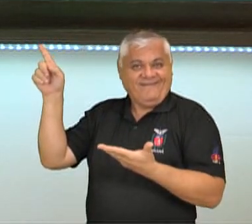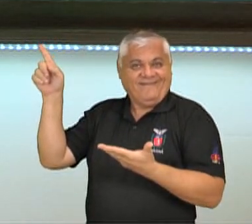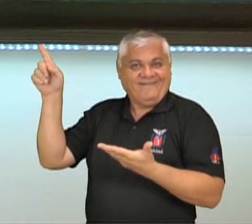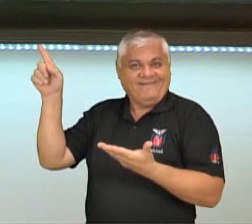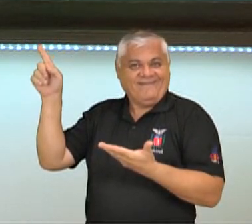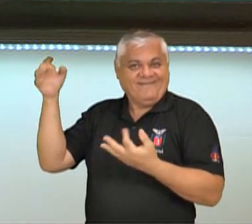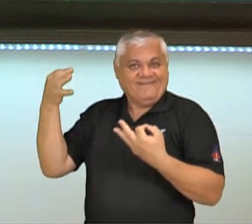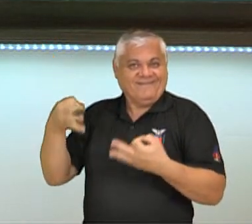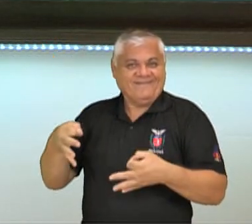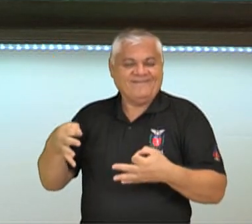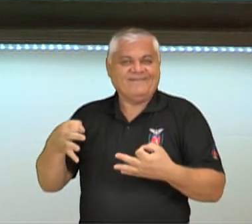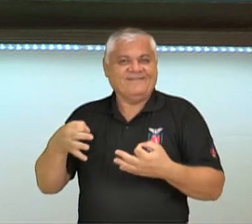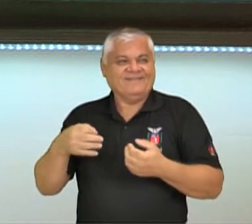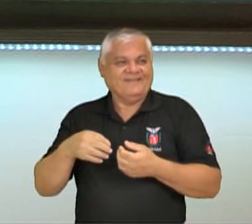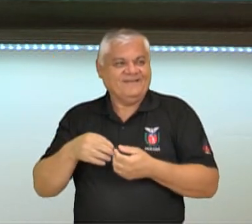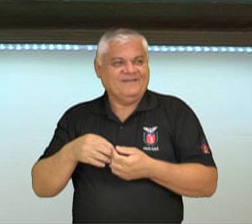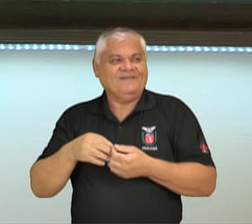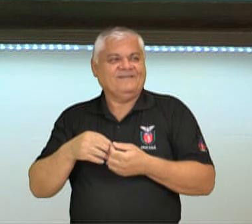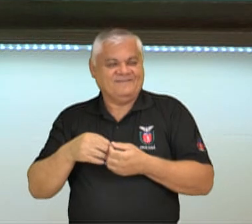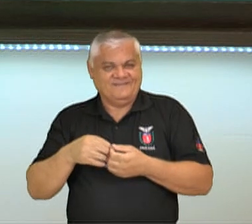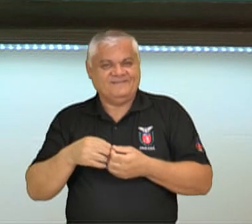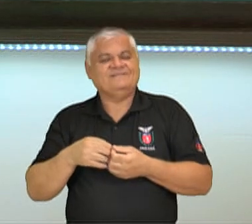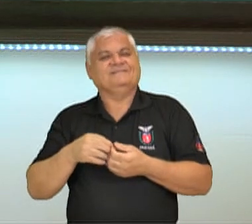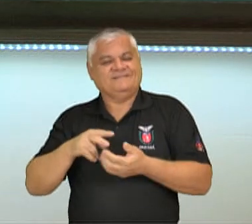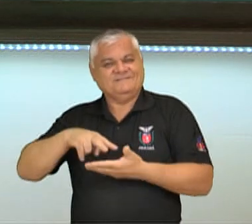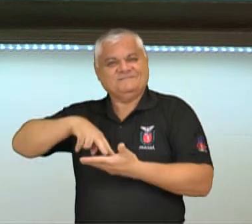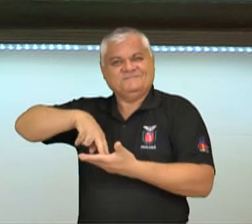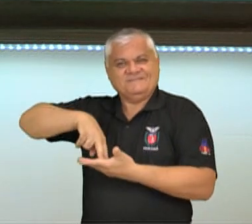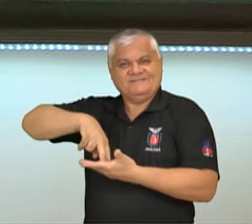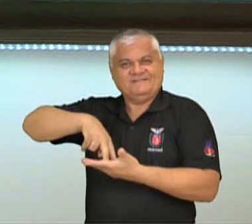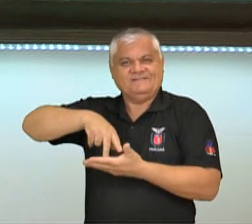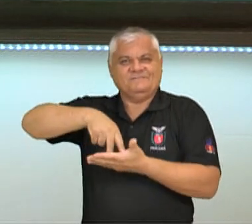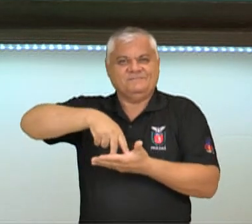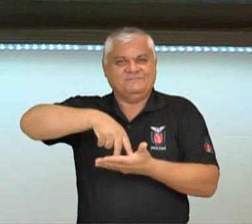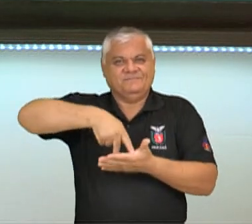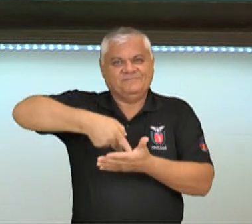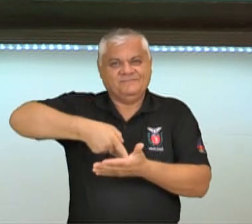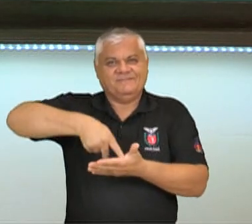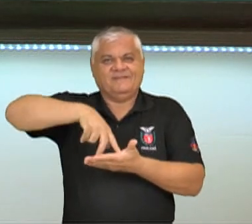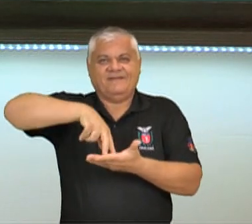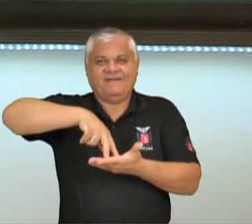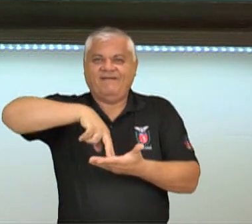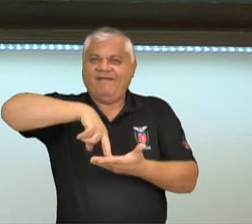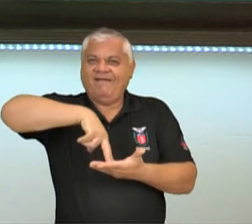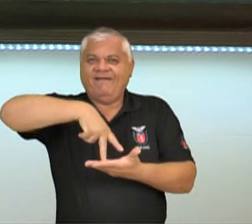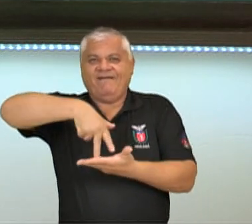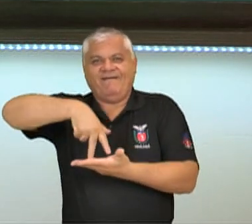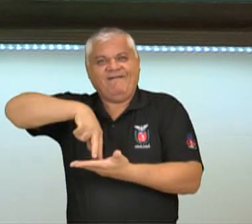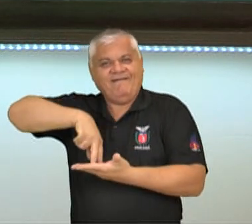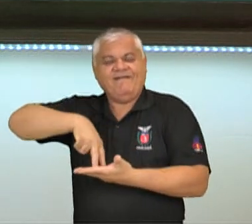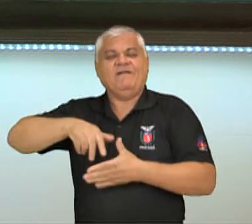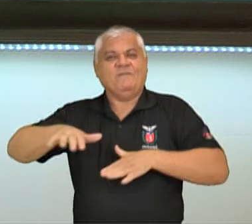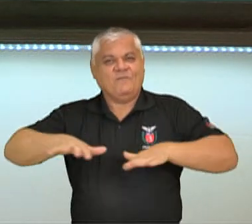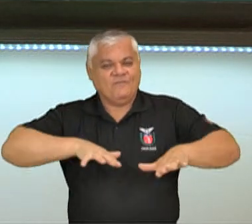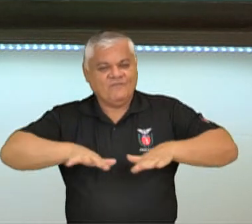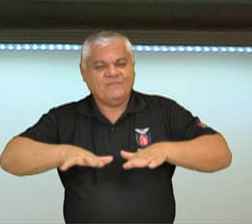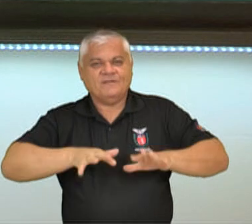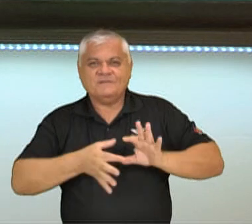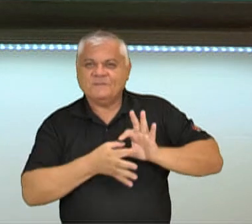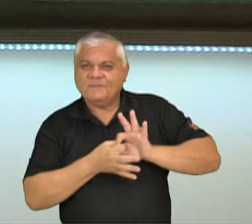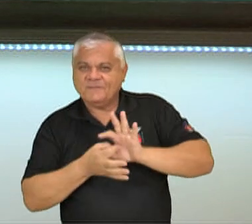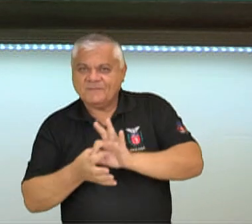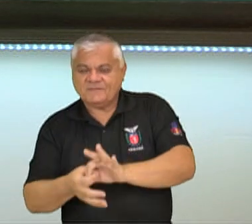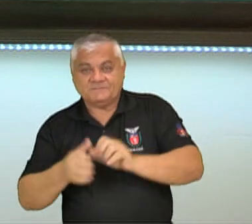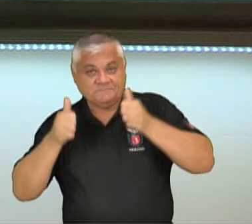para a direita. Base novamente, recuo para a esquerda, base, recuo para a direita. Então, esse movimento vai se